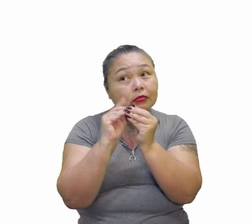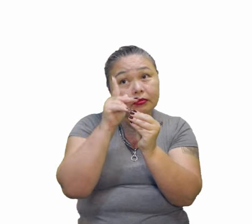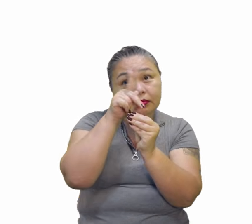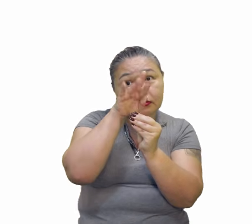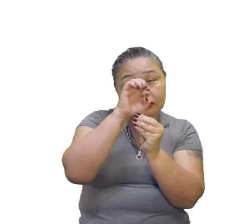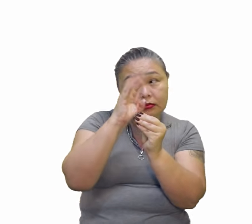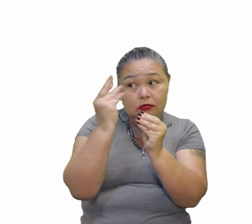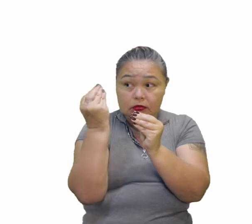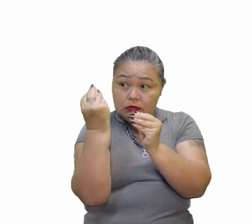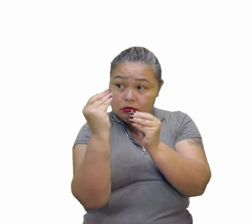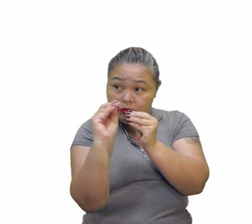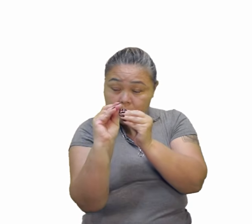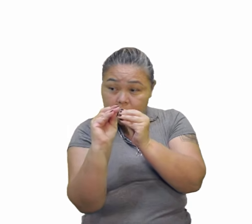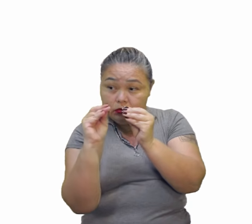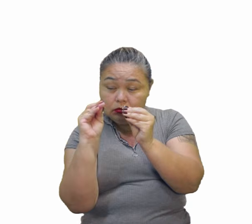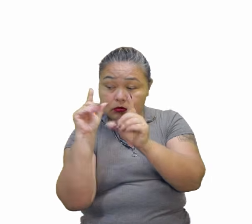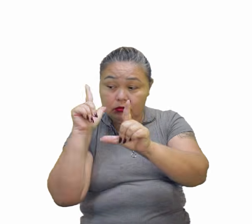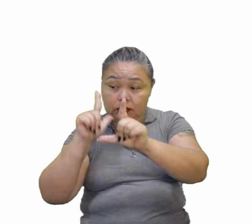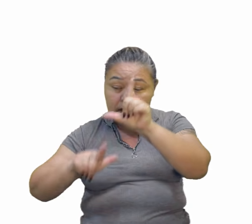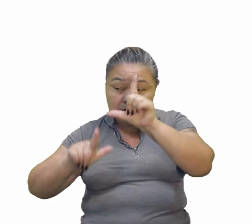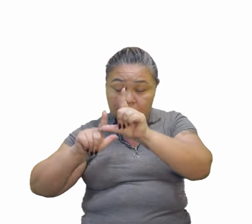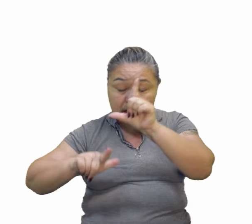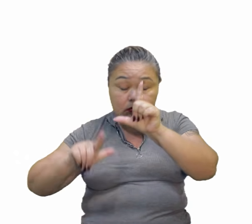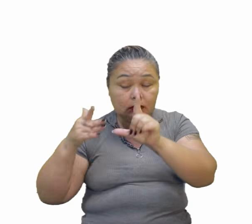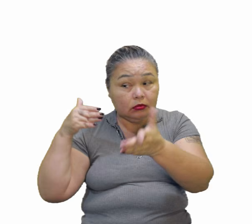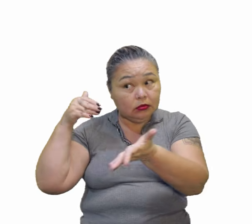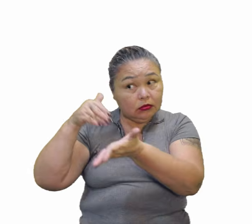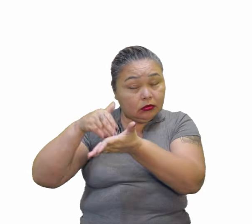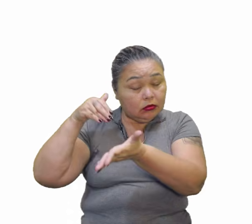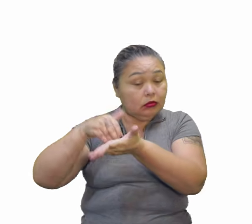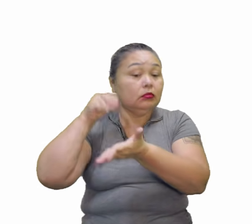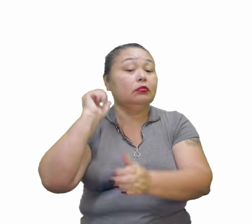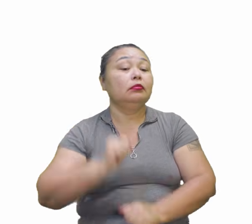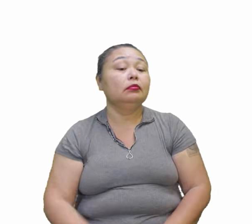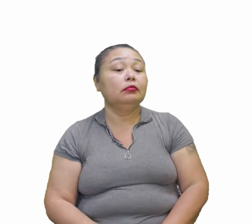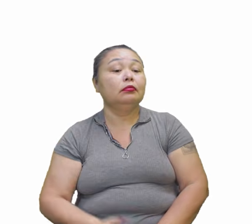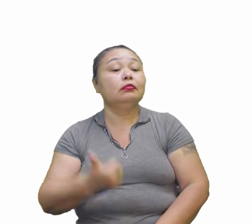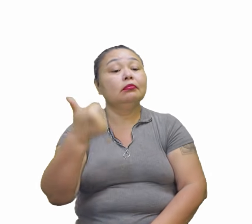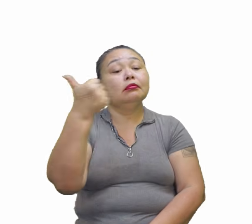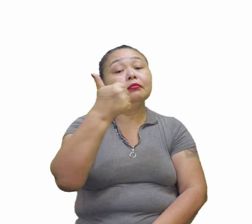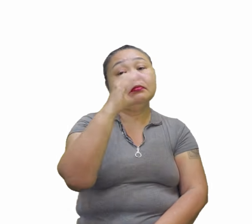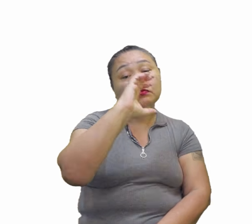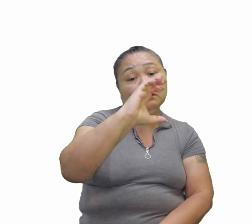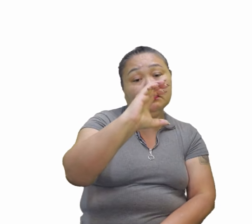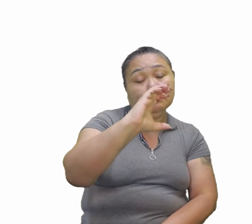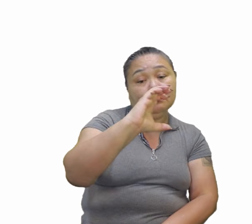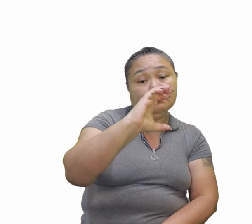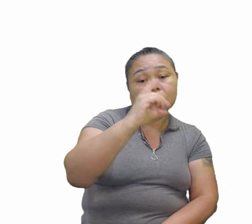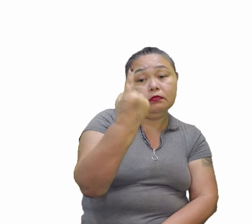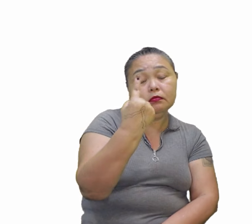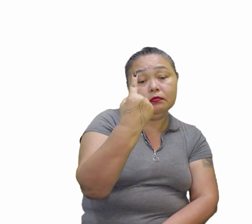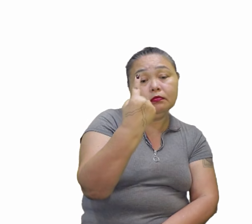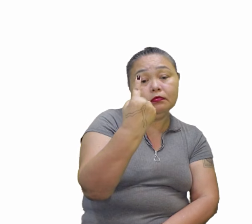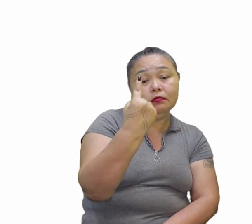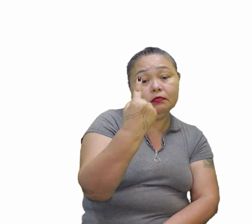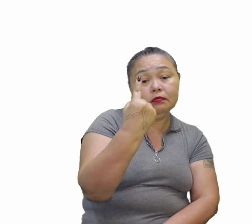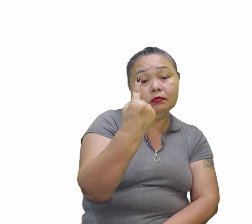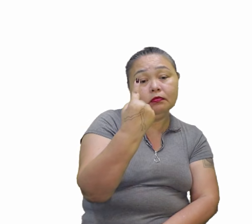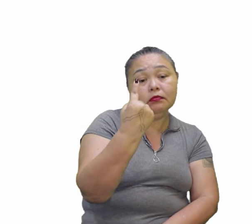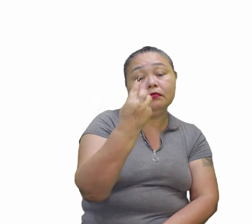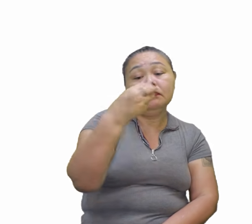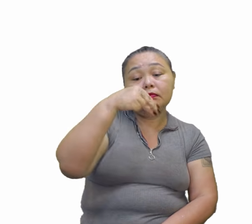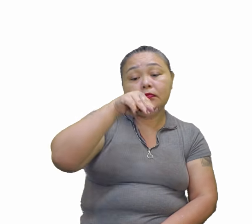prefixo, o infixo e o sufixo. Então vamos aqui, ó. O primeiro só tem um átomo de carbono, tem